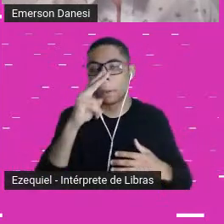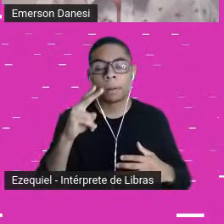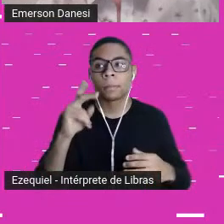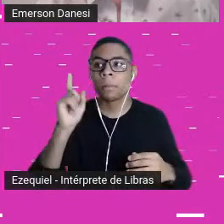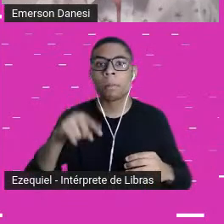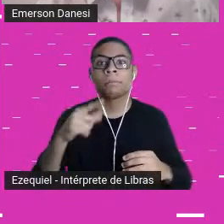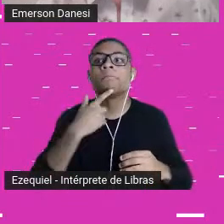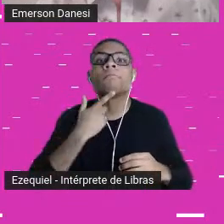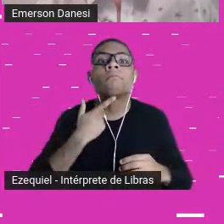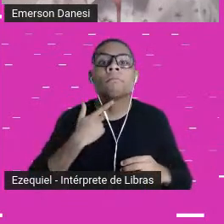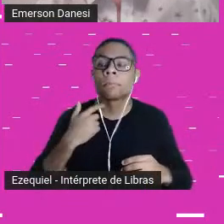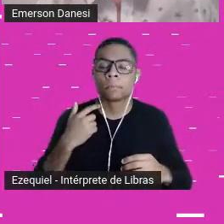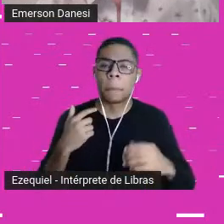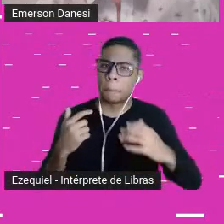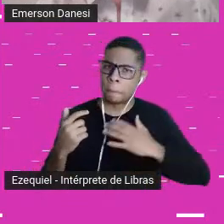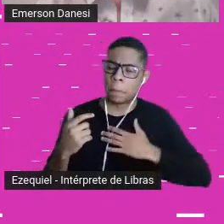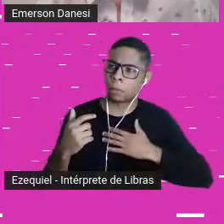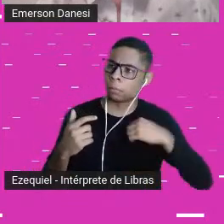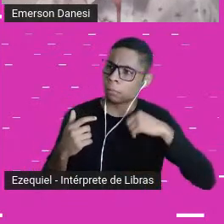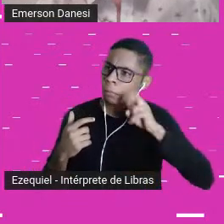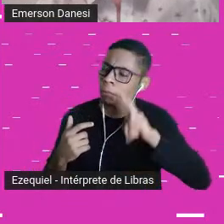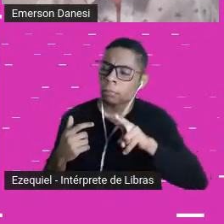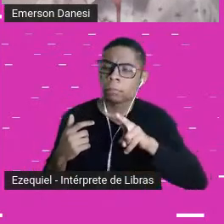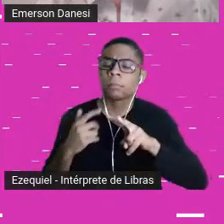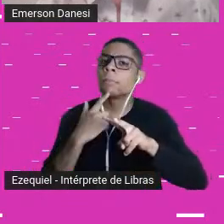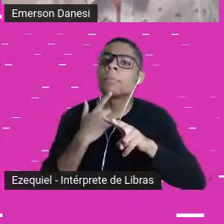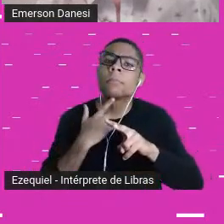uma vontade minha de ficar mesmo